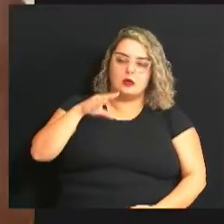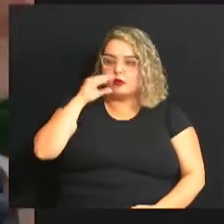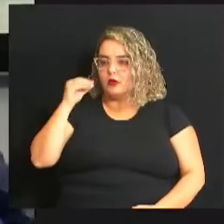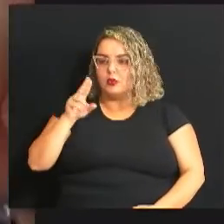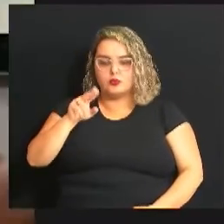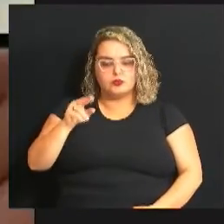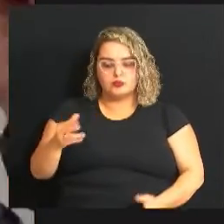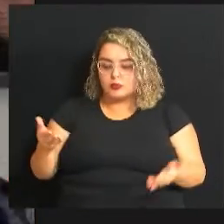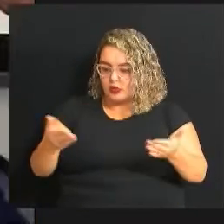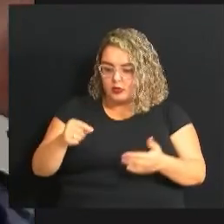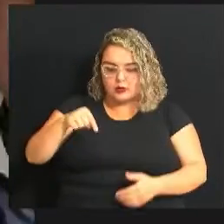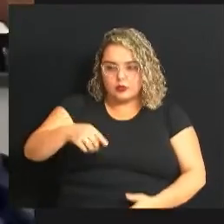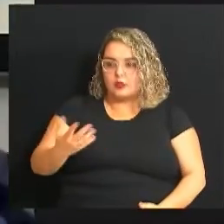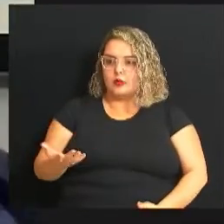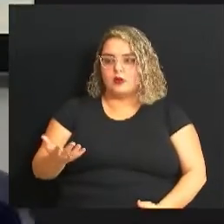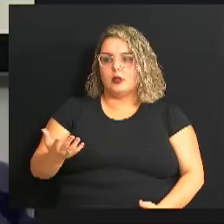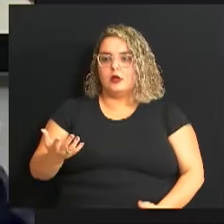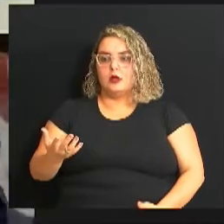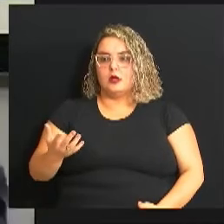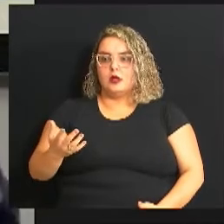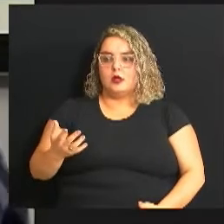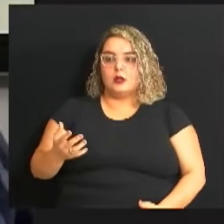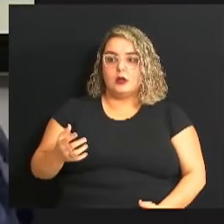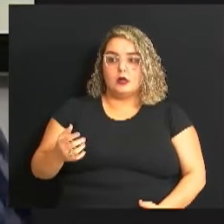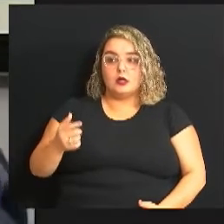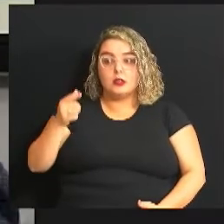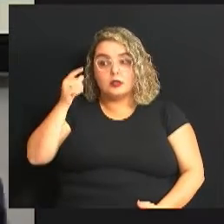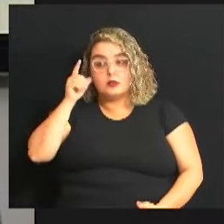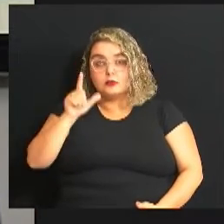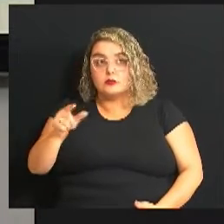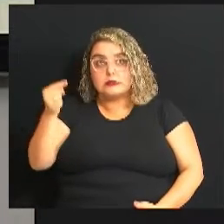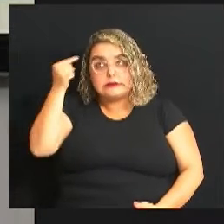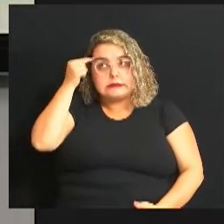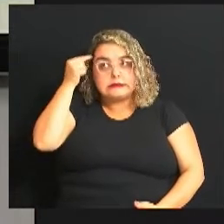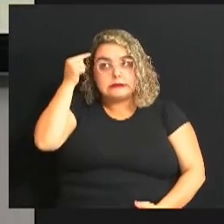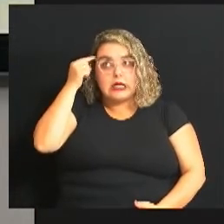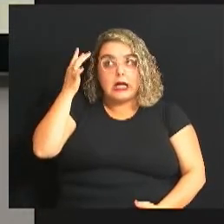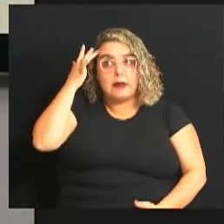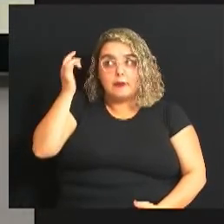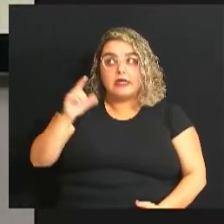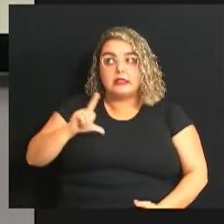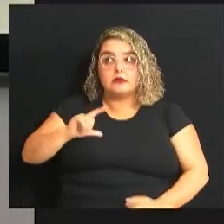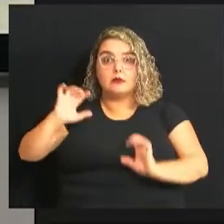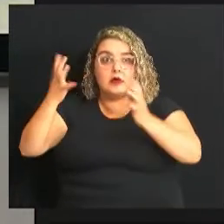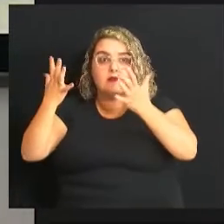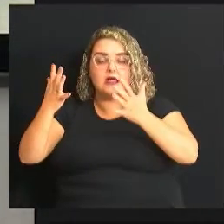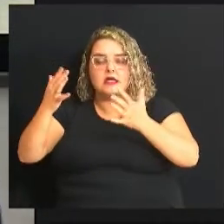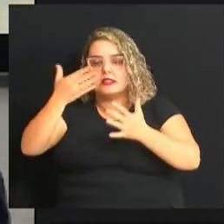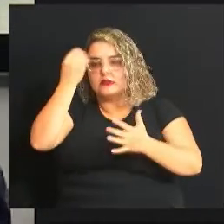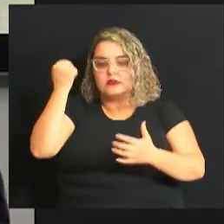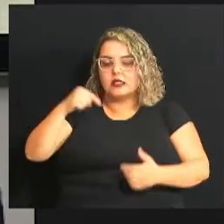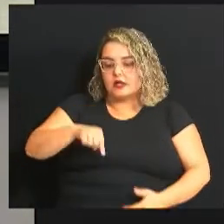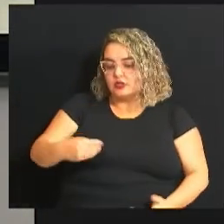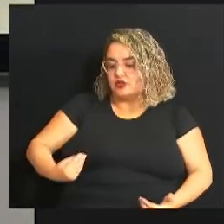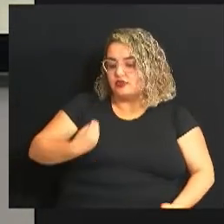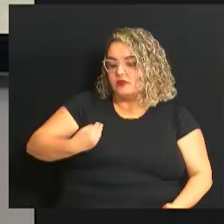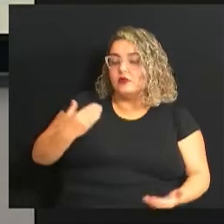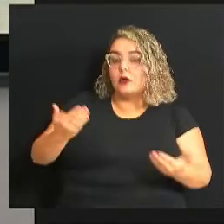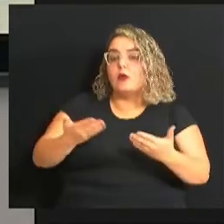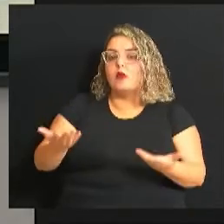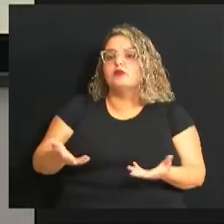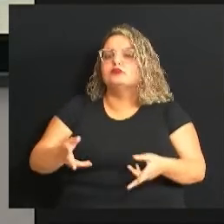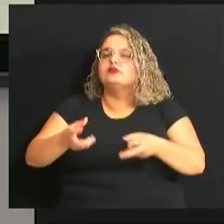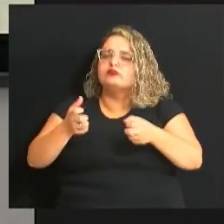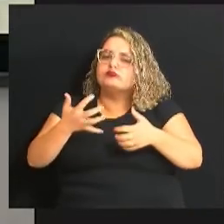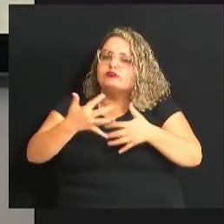ele tem mas amanhã tem uma festa, ele não consegue tirar isso muito da cabeça, sabe? Ele está sempre pensando no amanhã, mas de uma forma que você percebe que